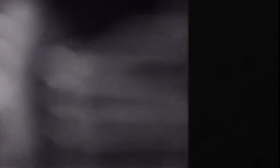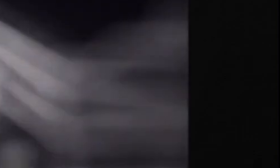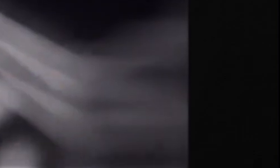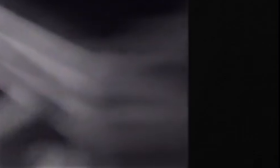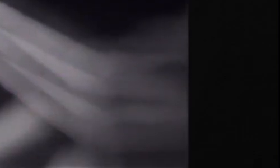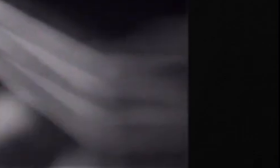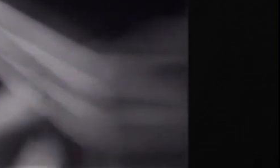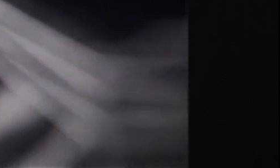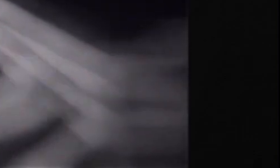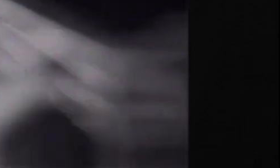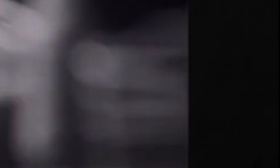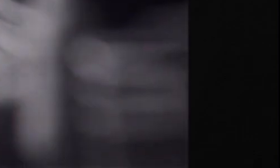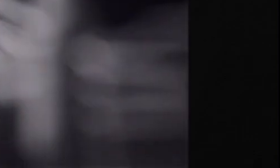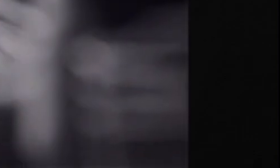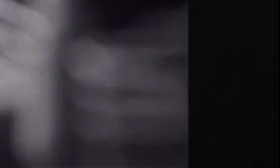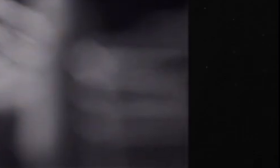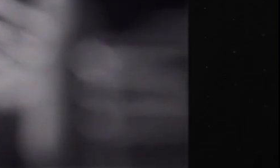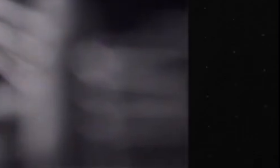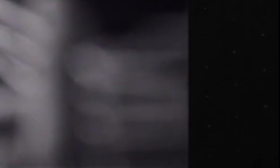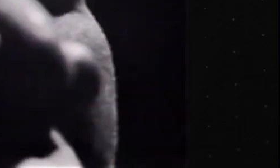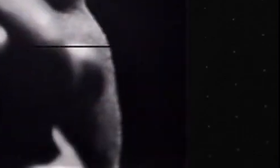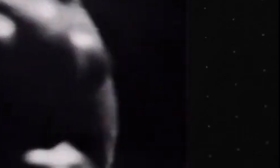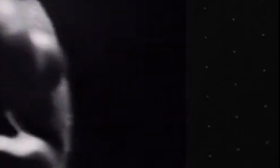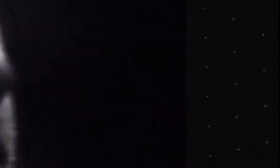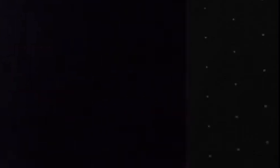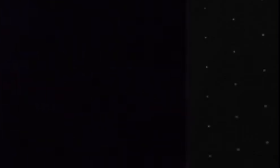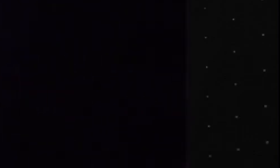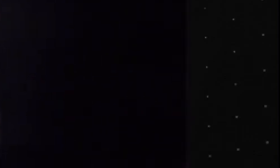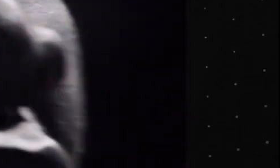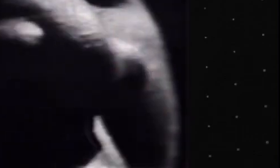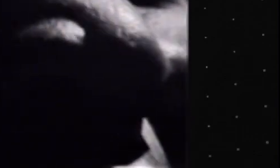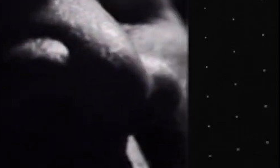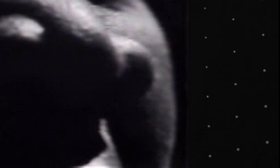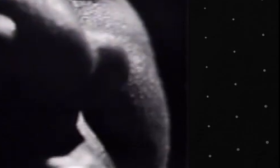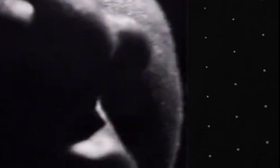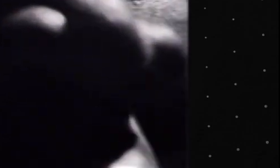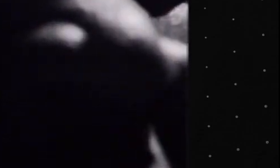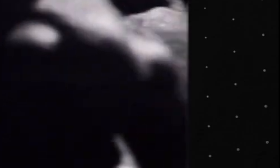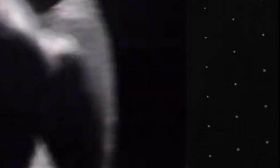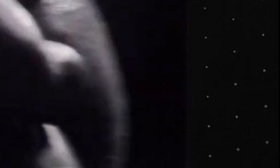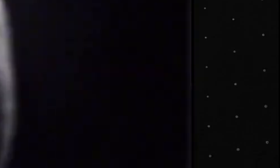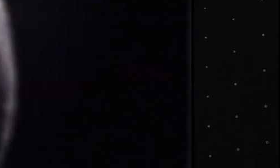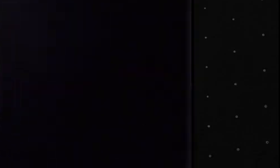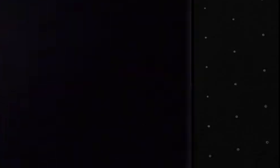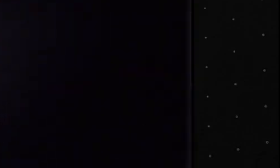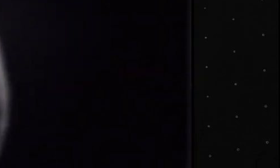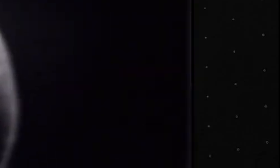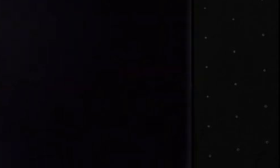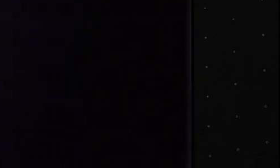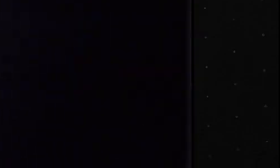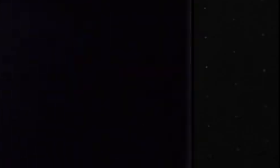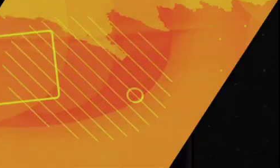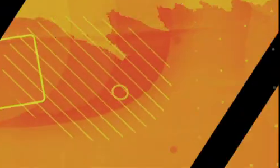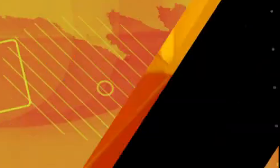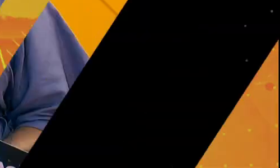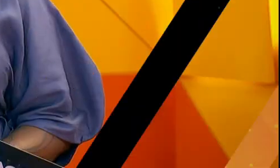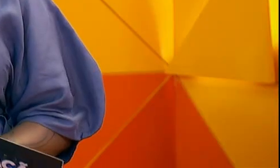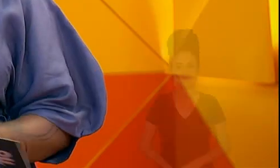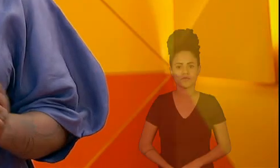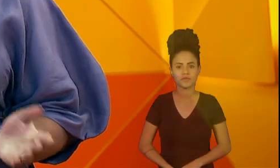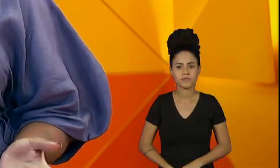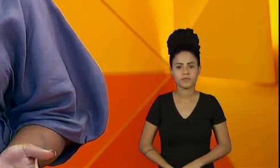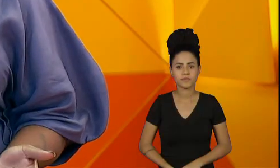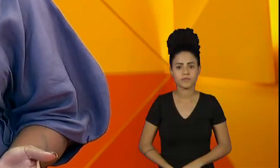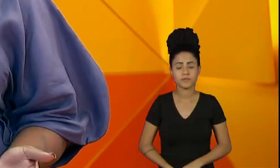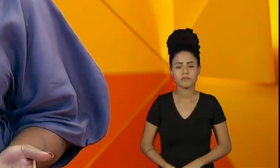Carcará não vai morrer de fome. Carcará mais coragem do que homem. Carcará pega, mata e come. E é